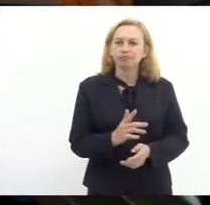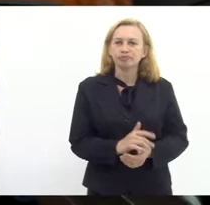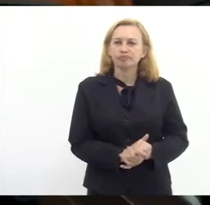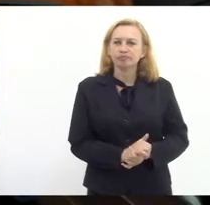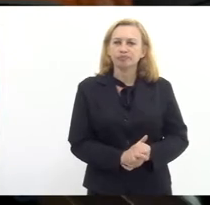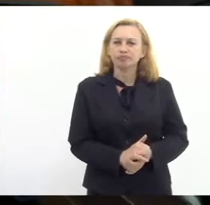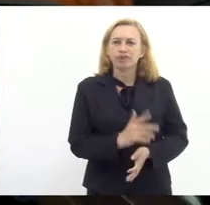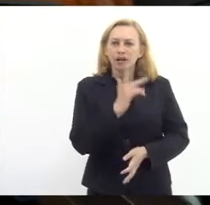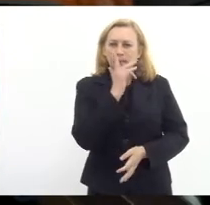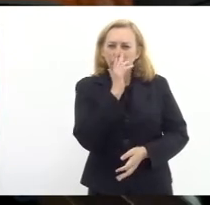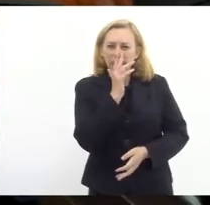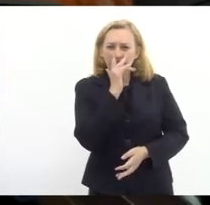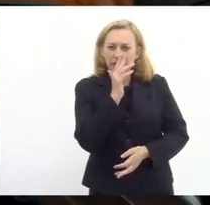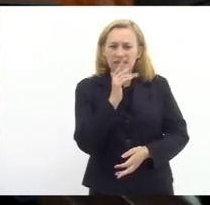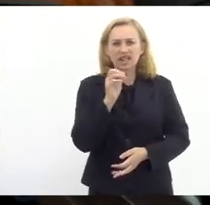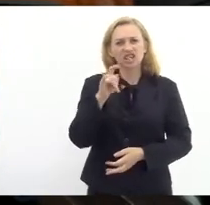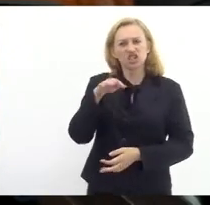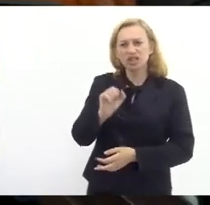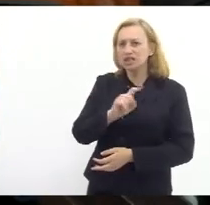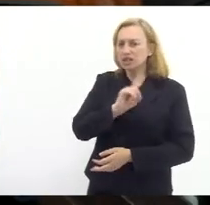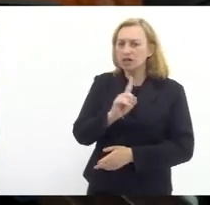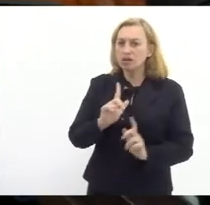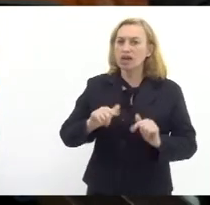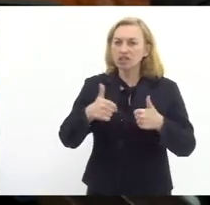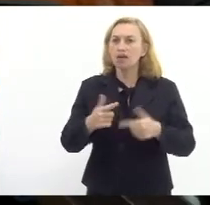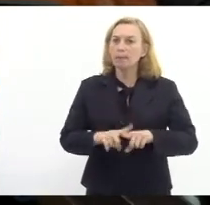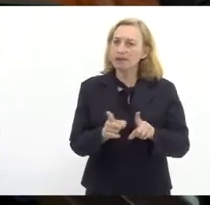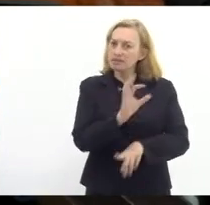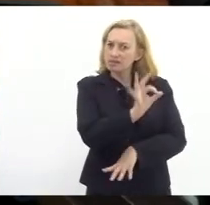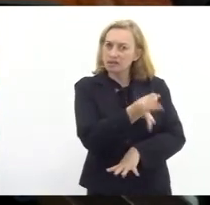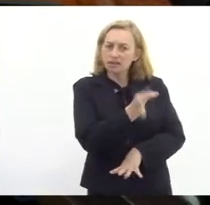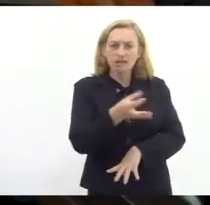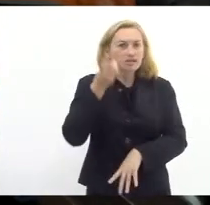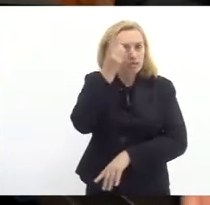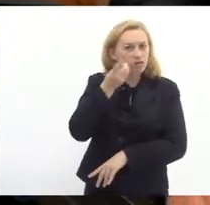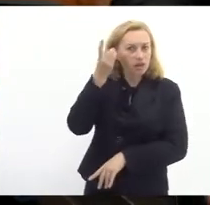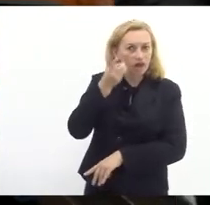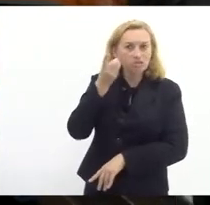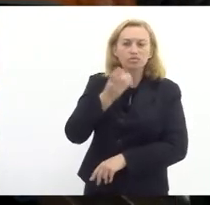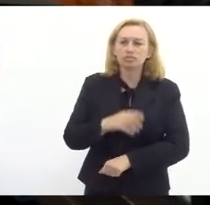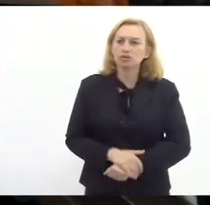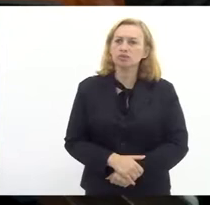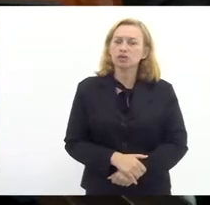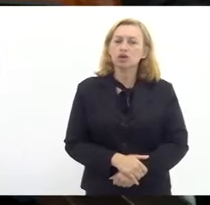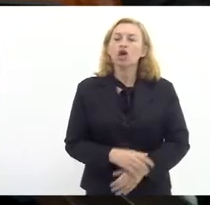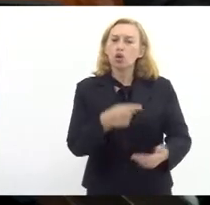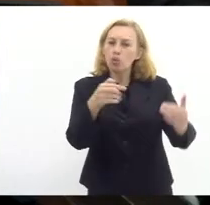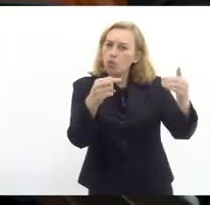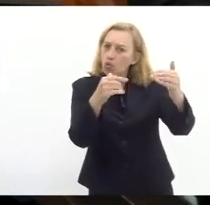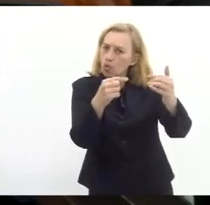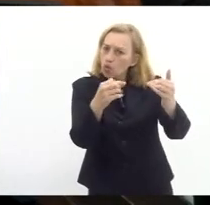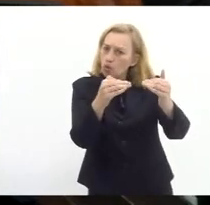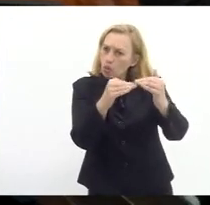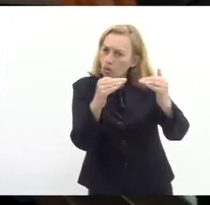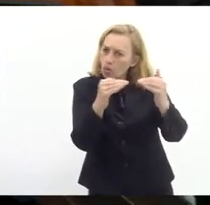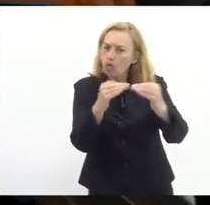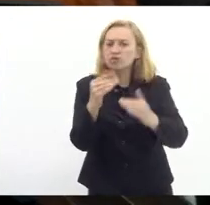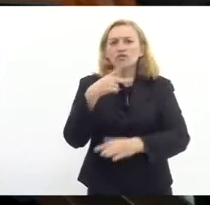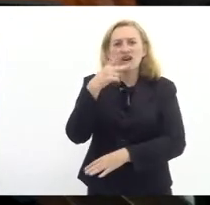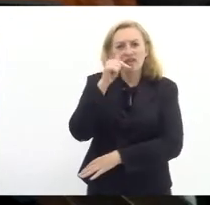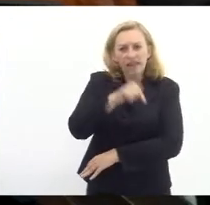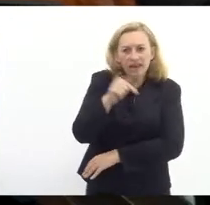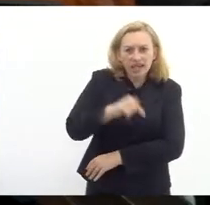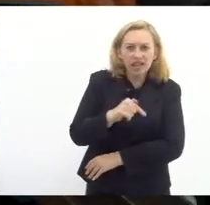a agência não está atuando. Mas eu tenho certeza, deputados, que se... E aí eu concordo com o que foi relatado aqui